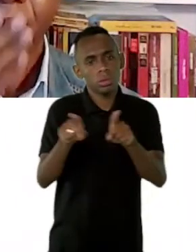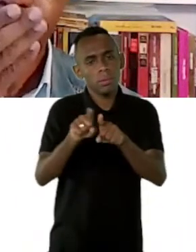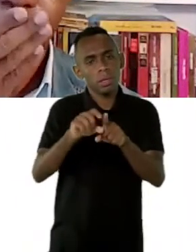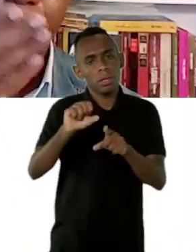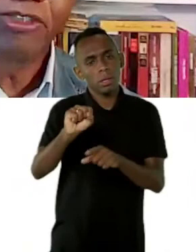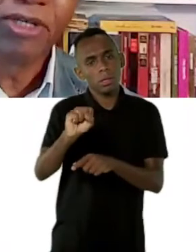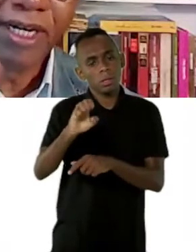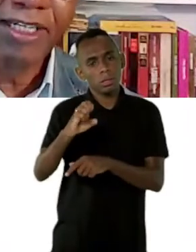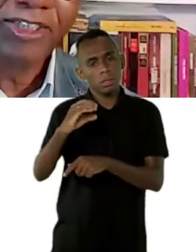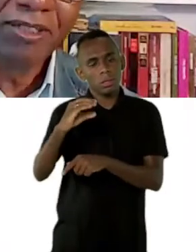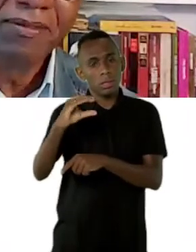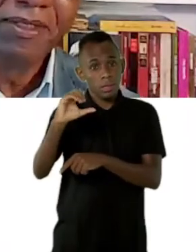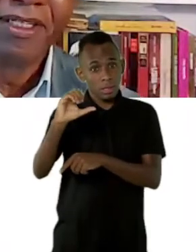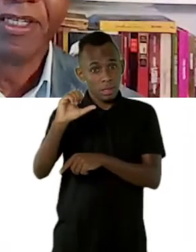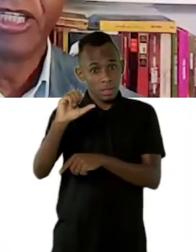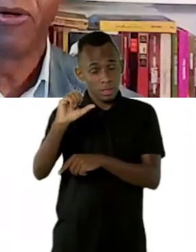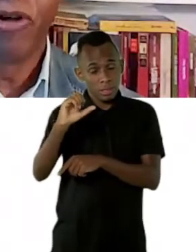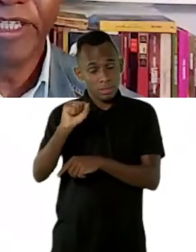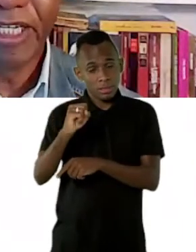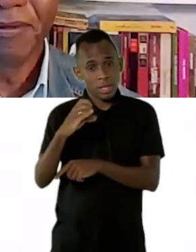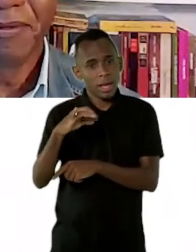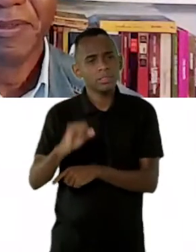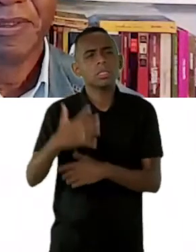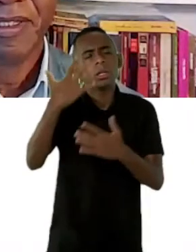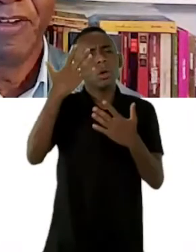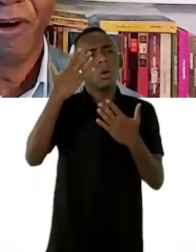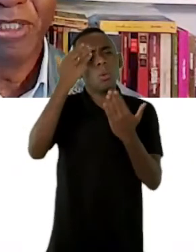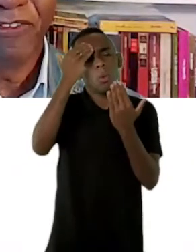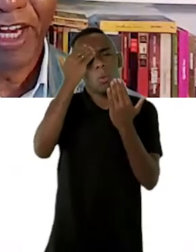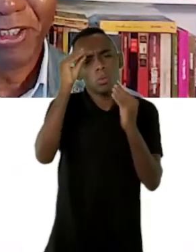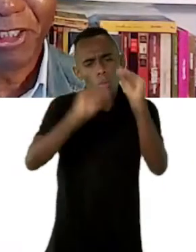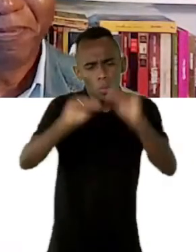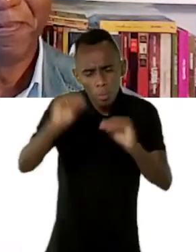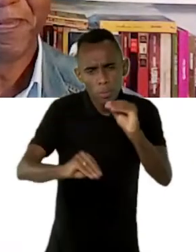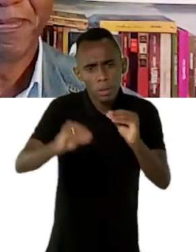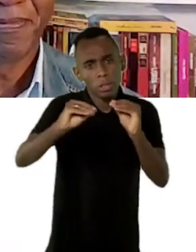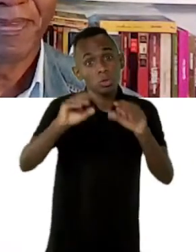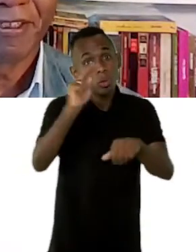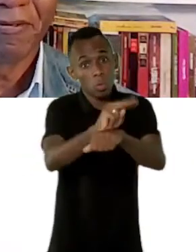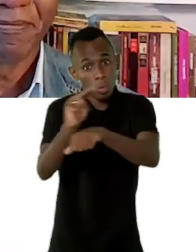assistindo, um beijo grande. Se cuidem e vamos em